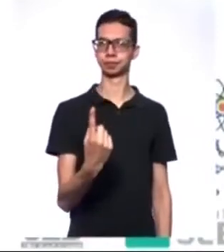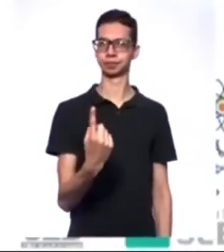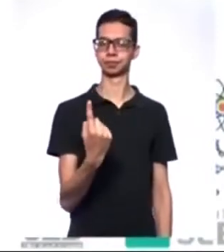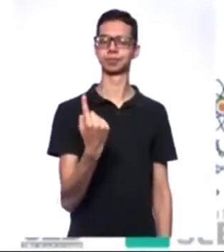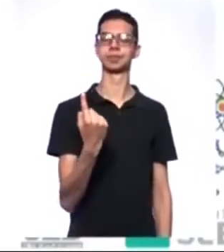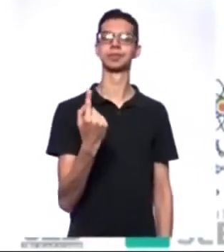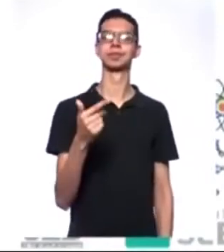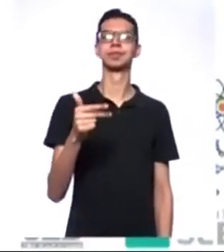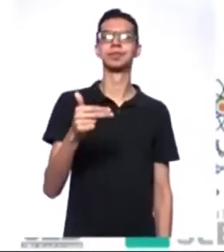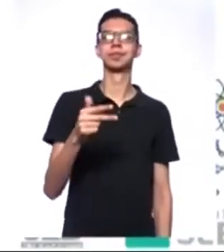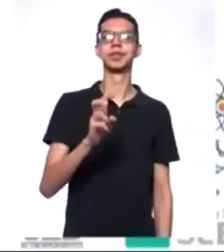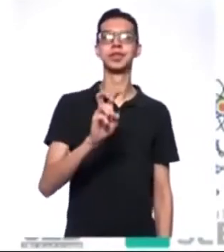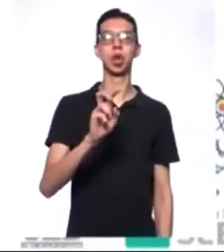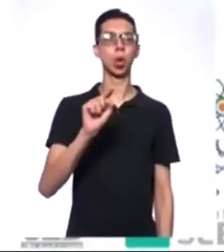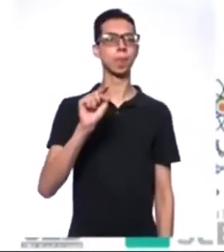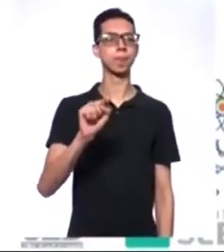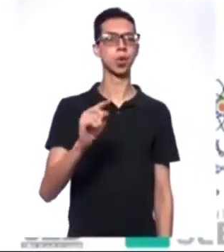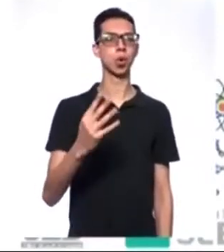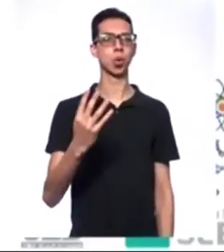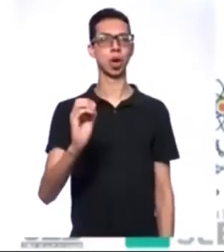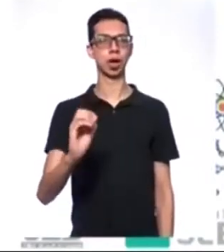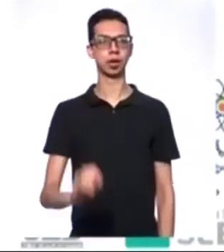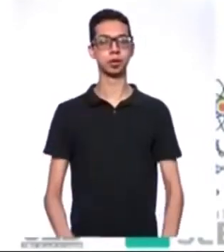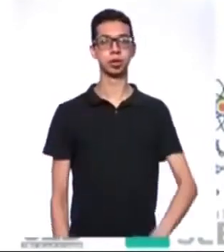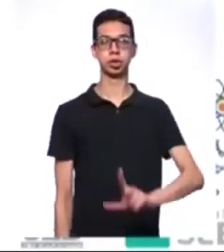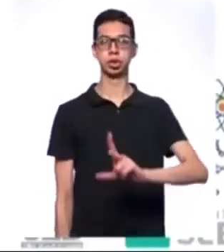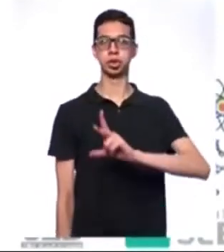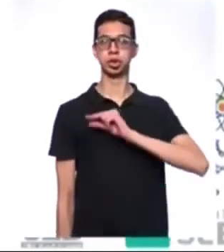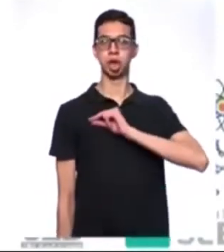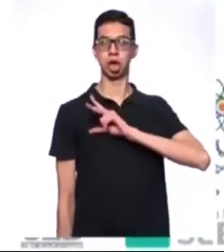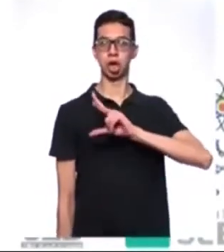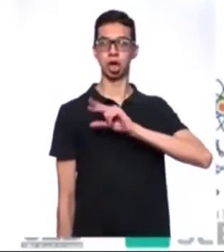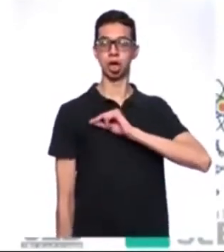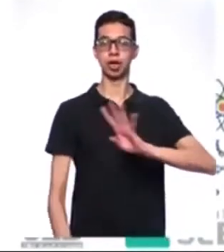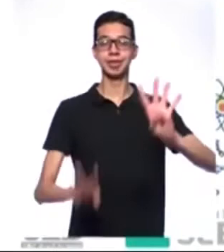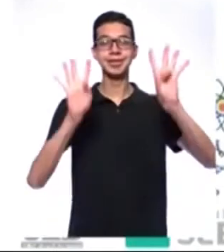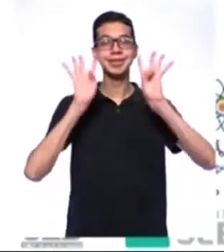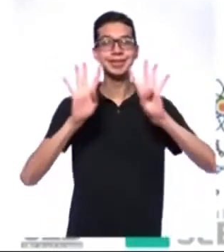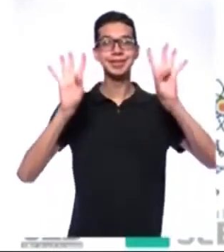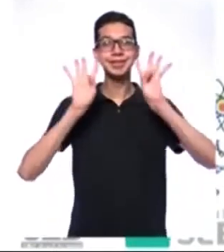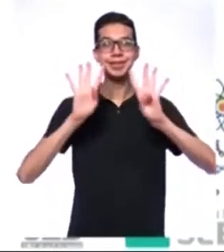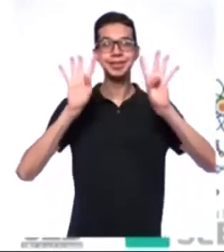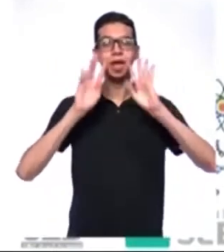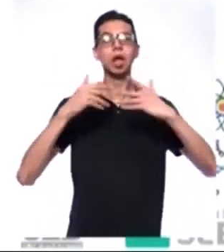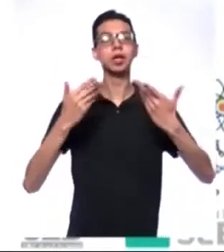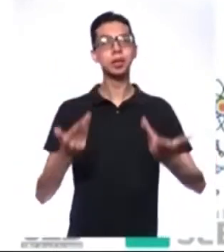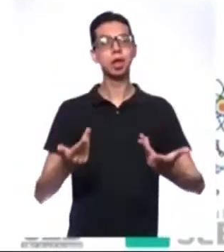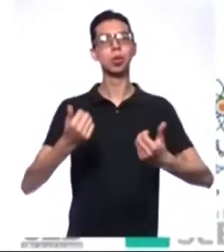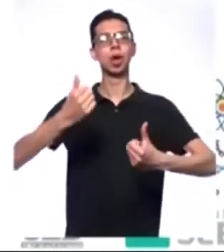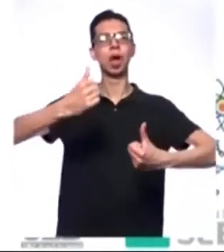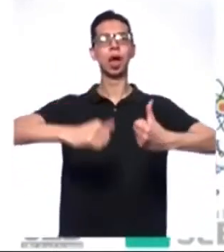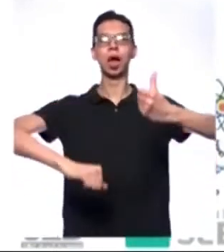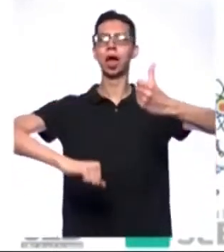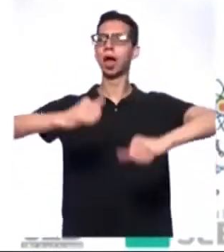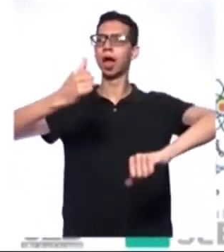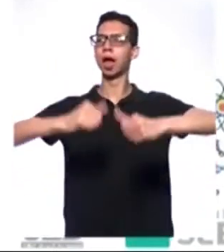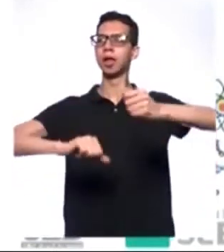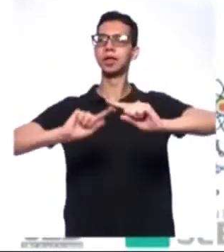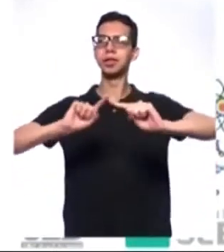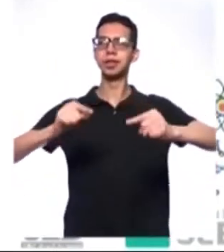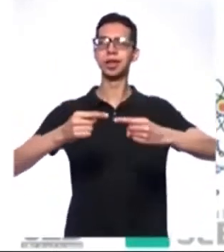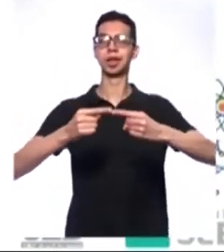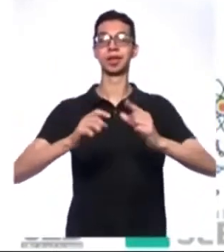5.040 nossa gestão que legal de cursos de análise combinatória para gente fazer um exercício